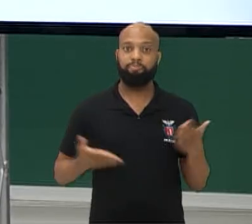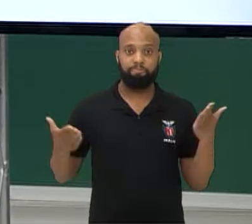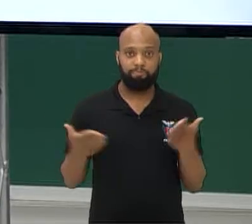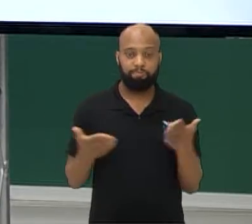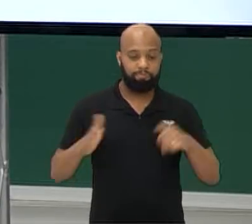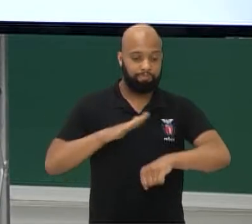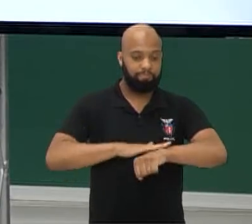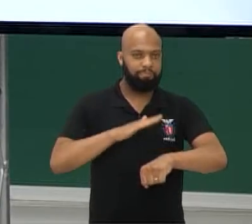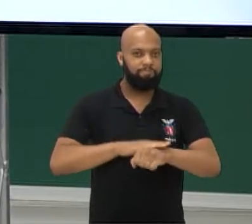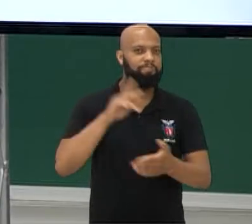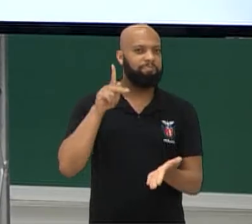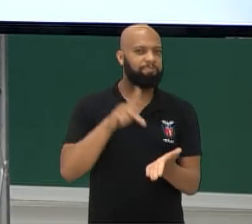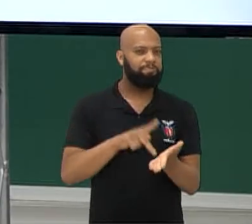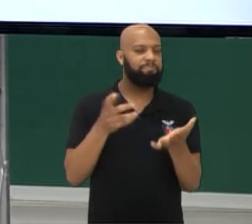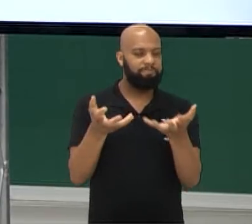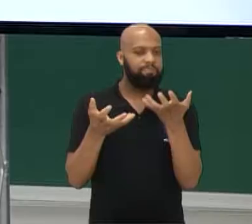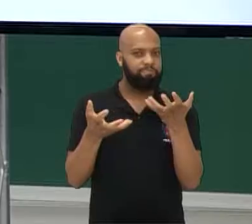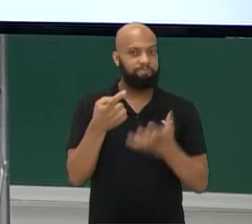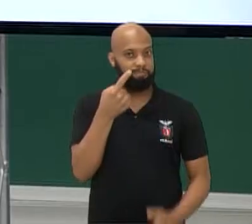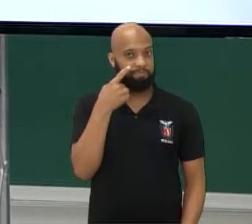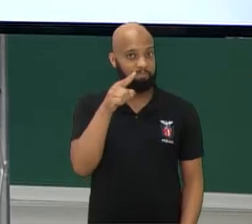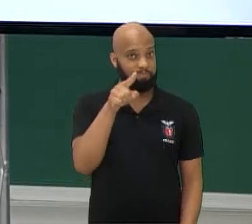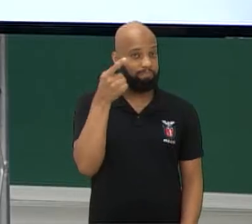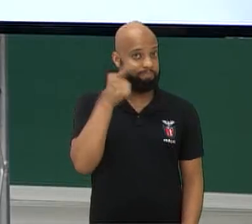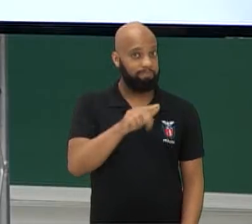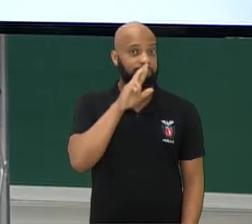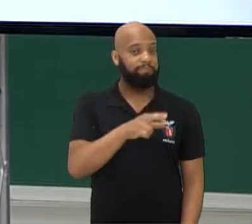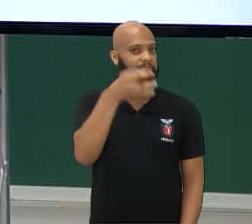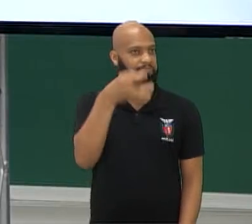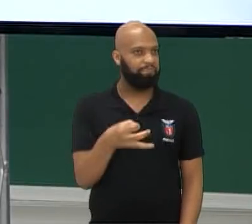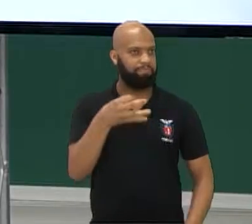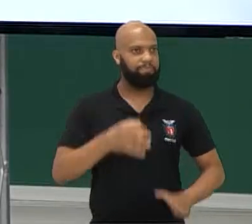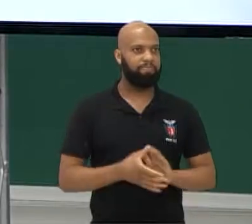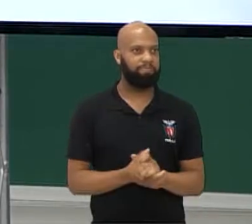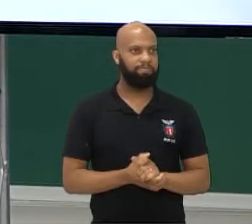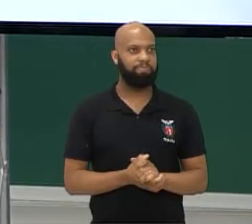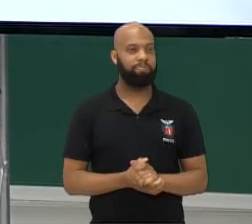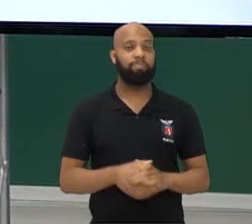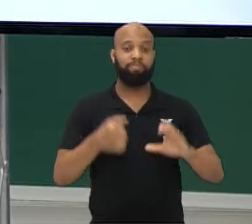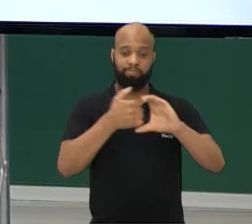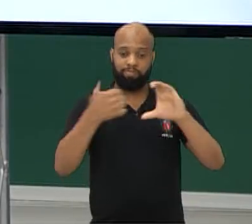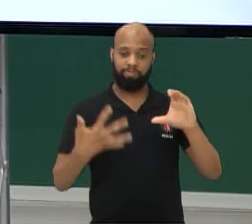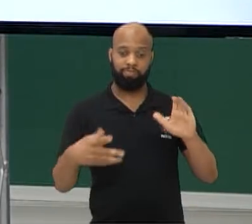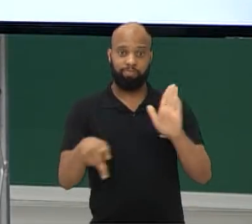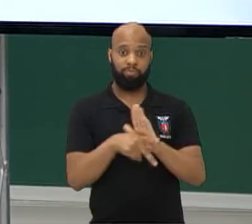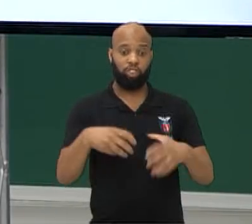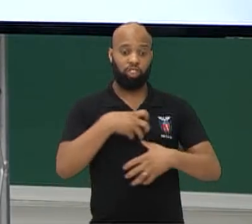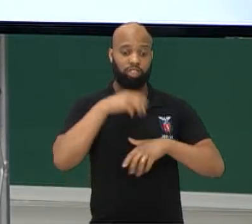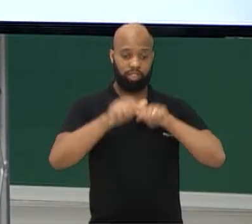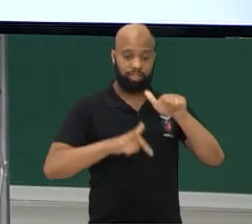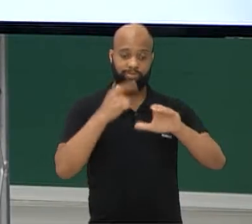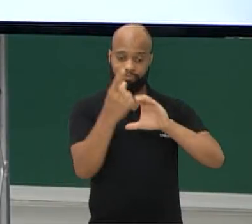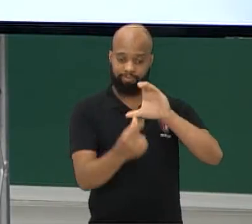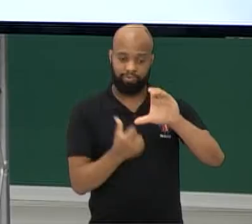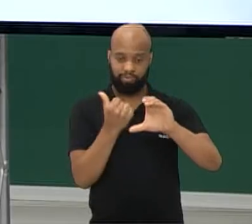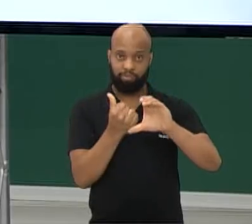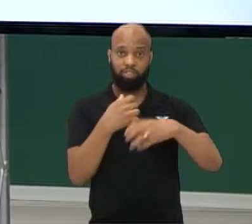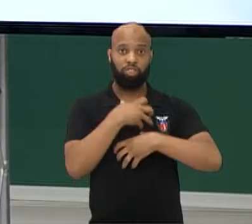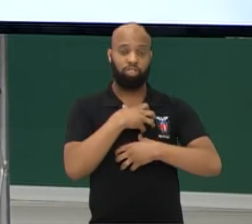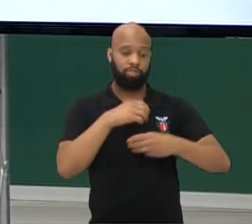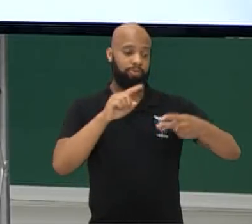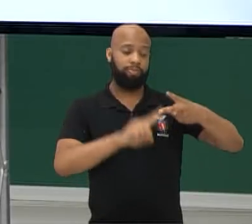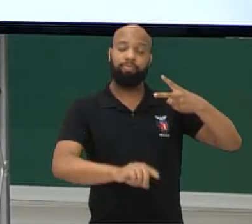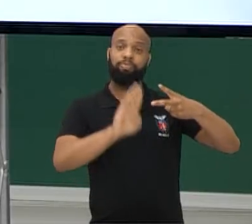Agora está na hora da verdade. Vamos ver quem acertou a resposta. Então, a característica do modo de produção capitalista é a letra B,